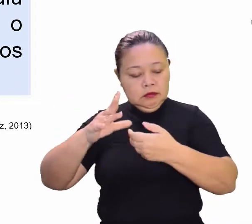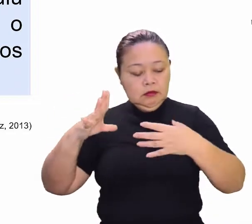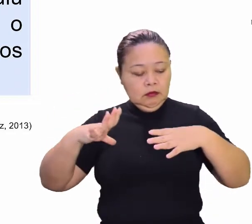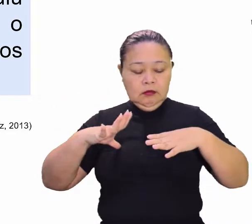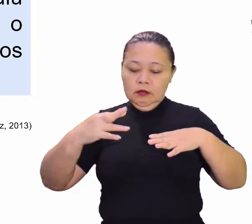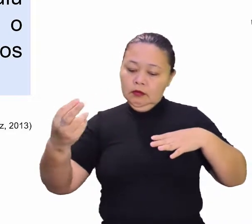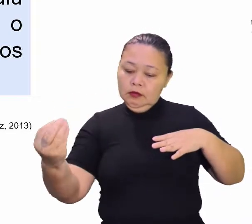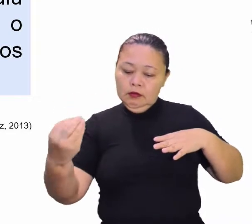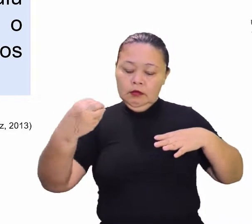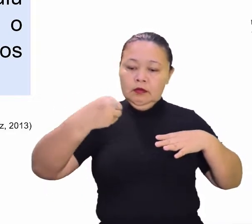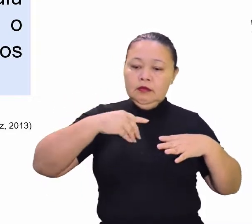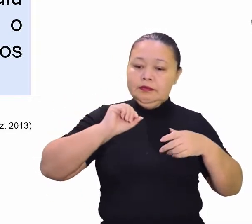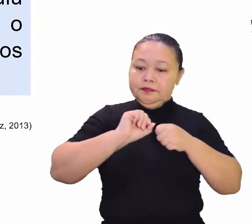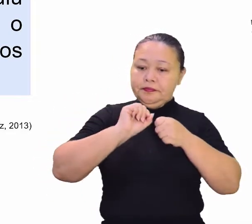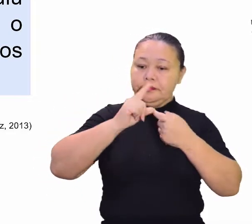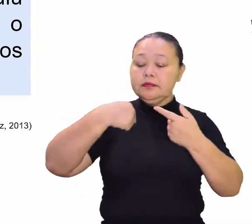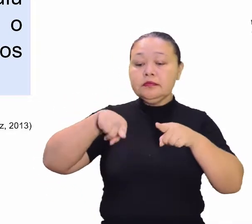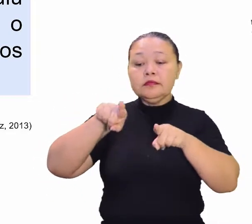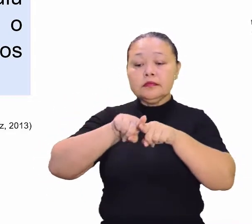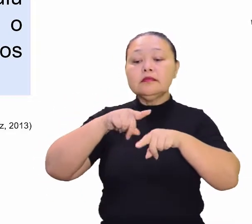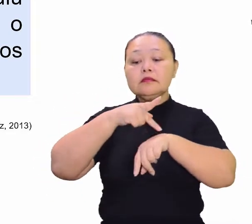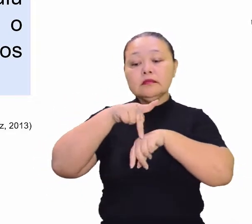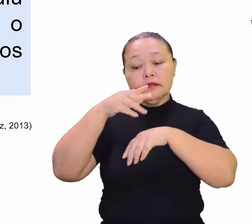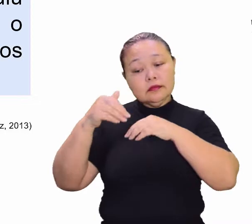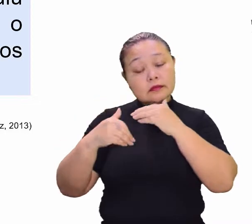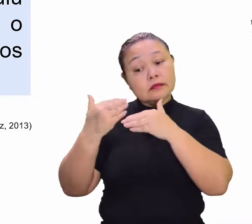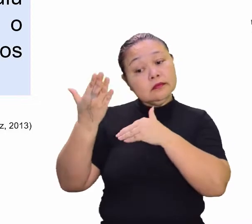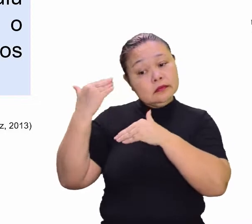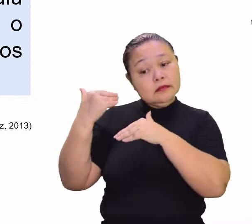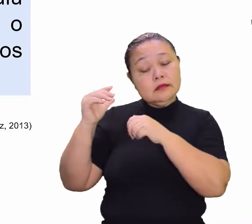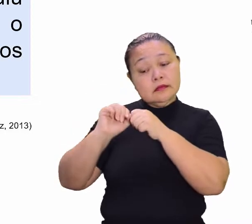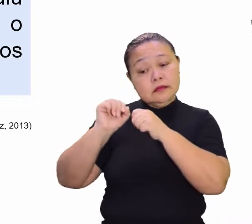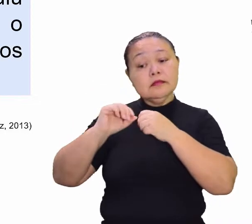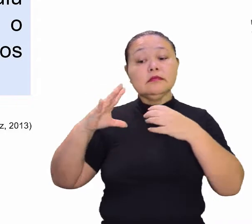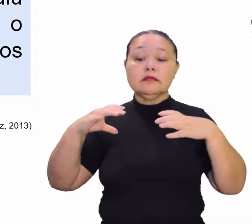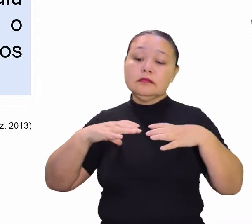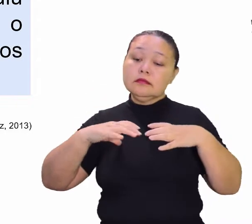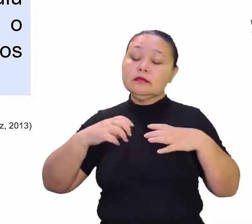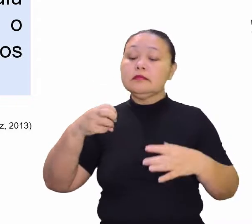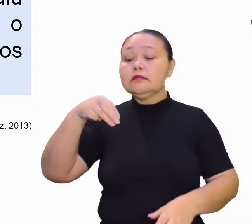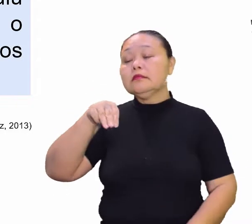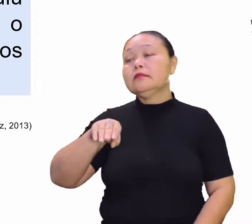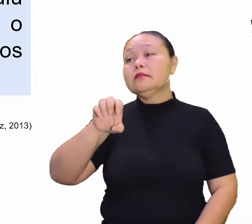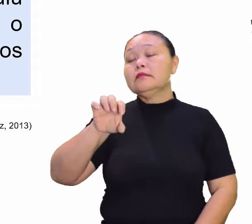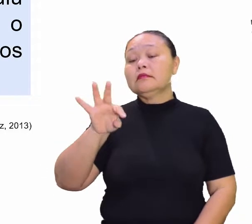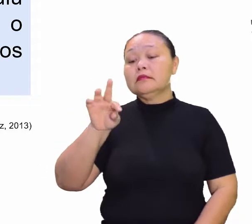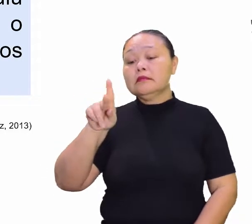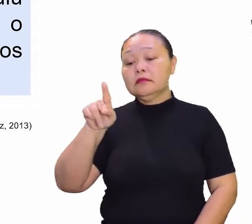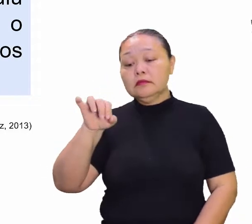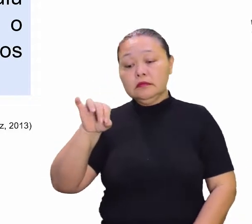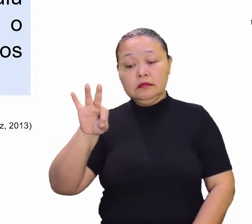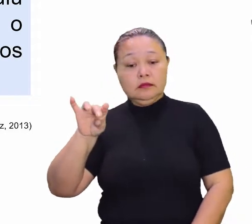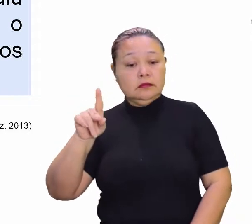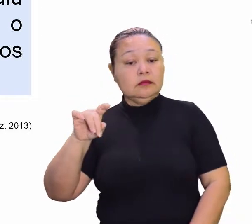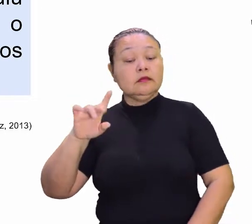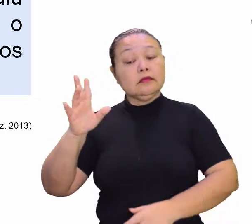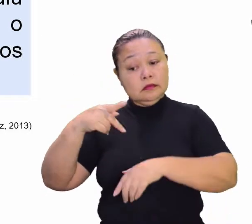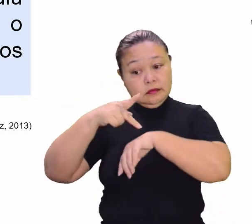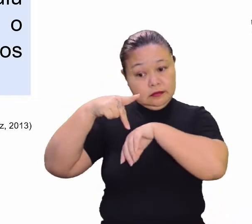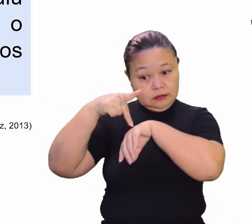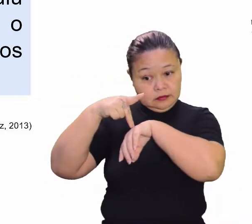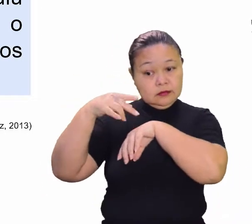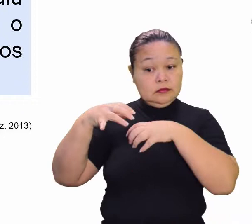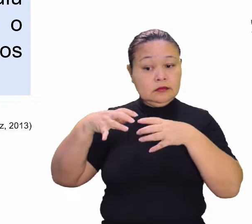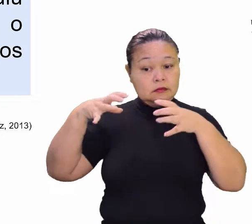o desenvolvimento de muitos países que eram, na época, metrópoles. Na segunda fase, a gente tem aí